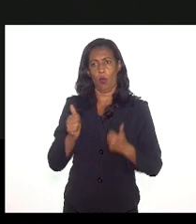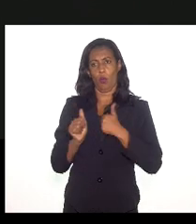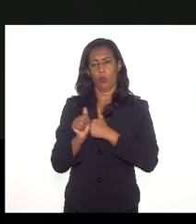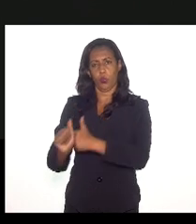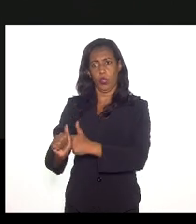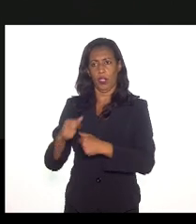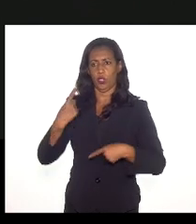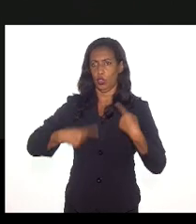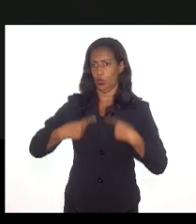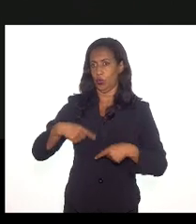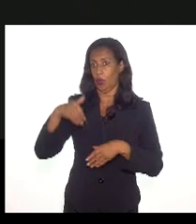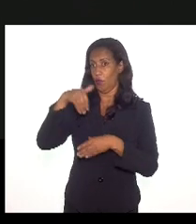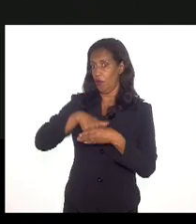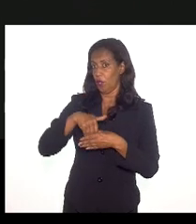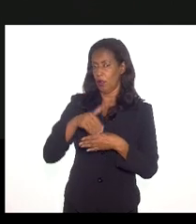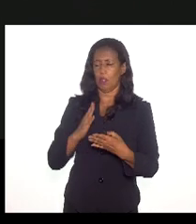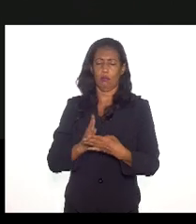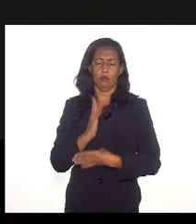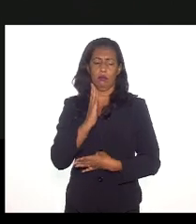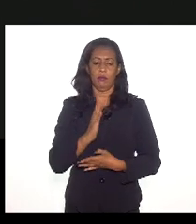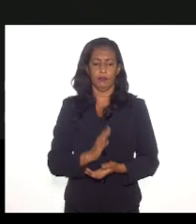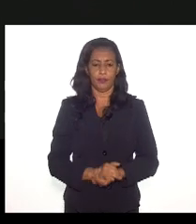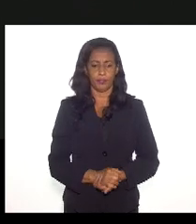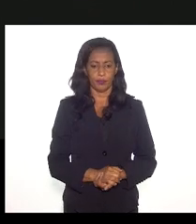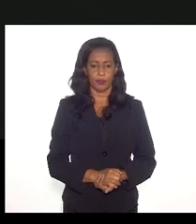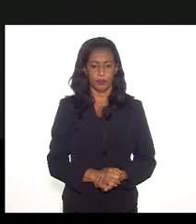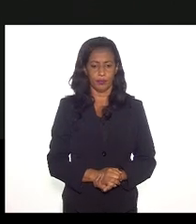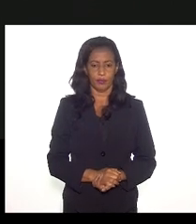Em discussão, em votação, aprovado.